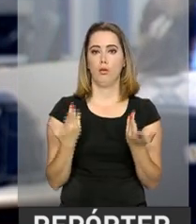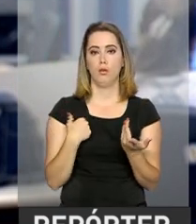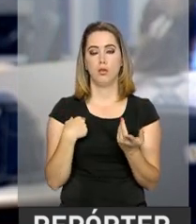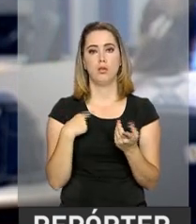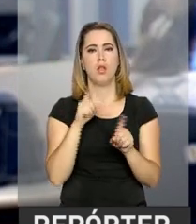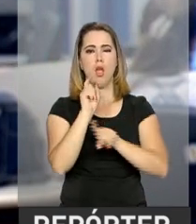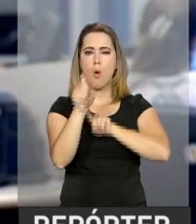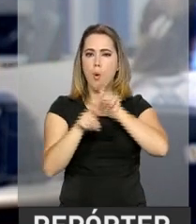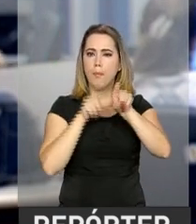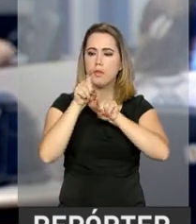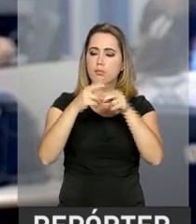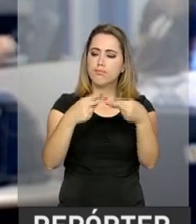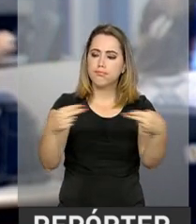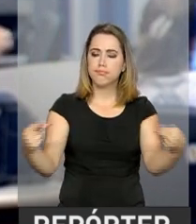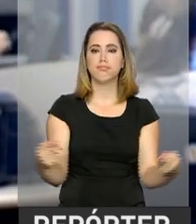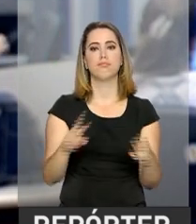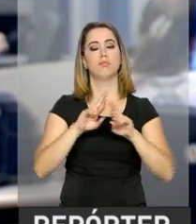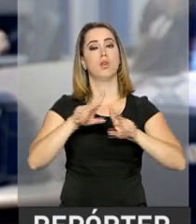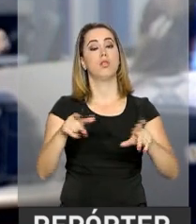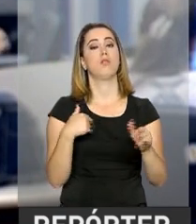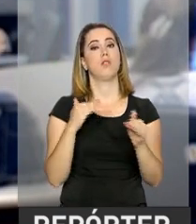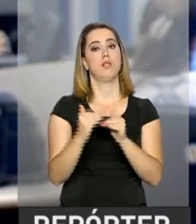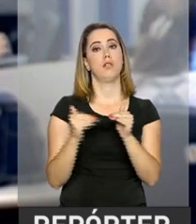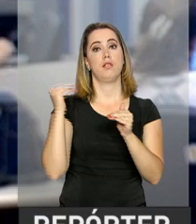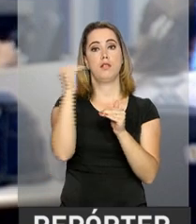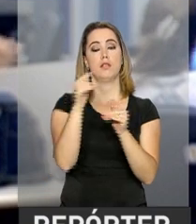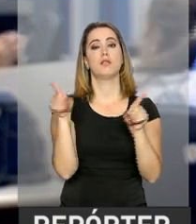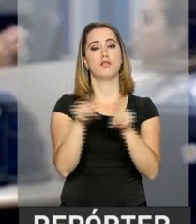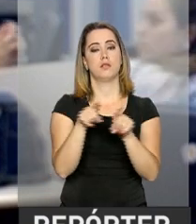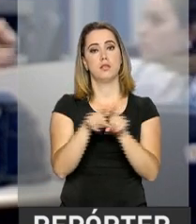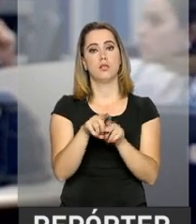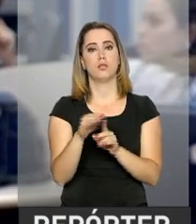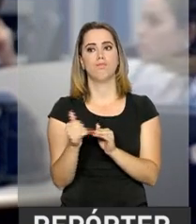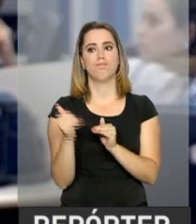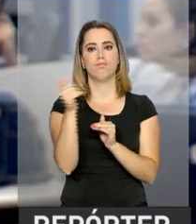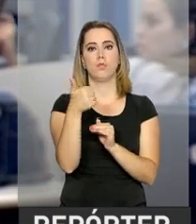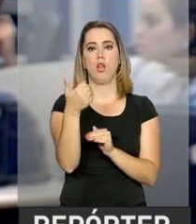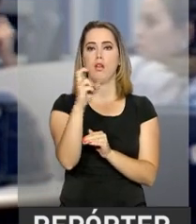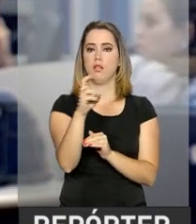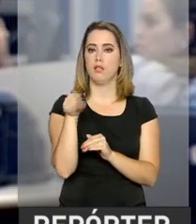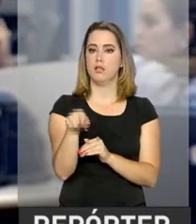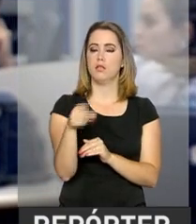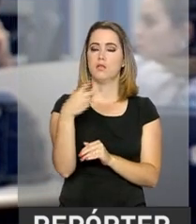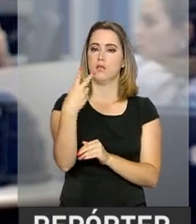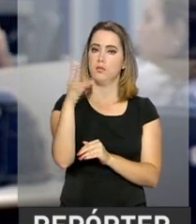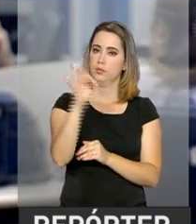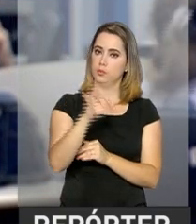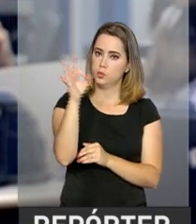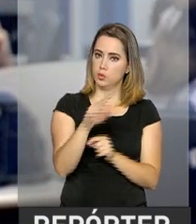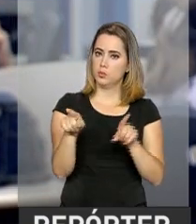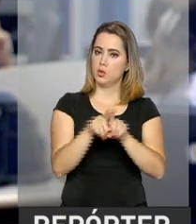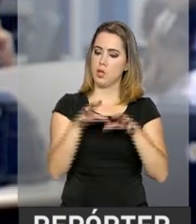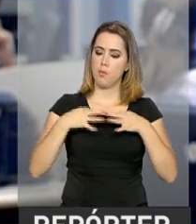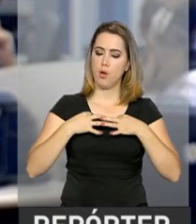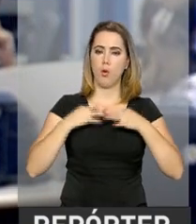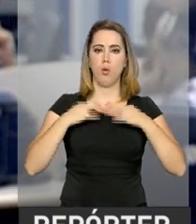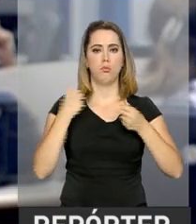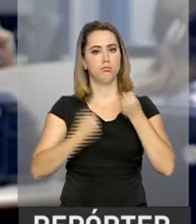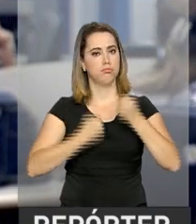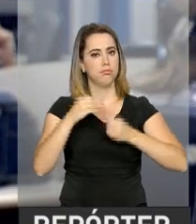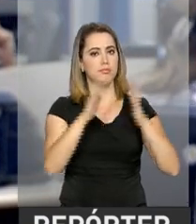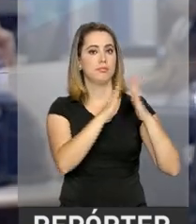dezembro de 2016 com variação de 15,2 em seguida estão os setores de vestuário veículos e